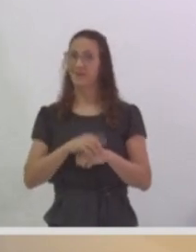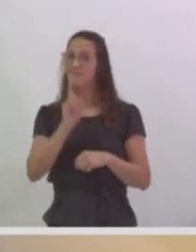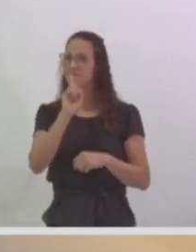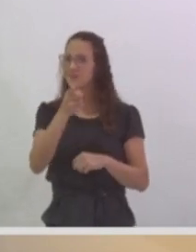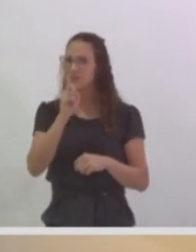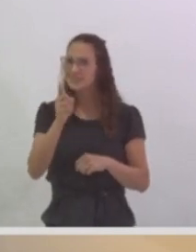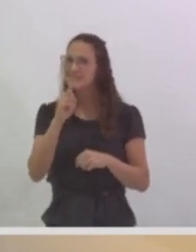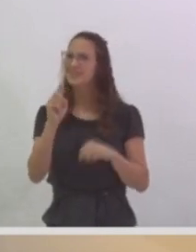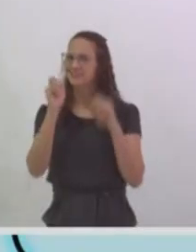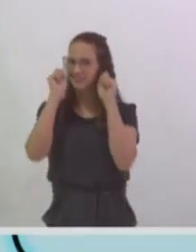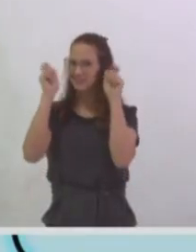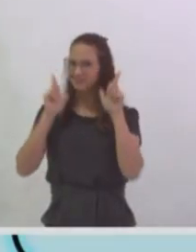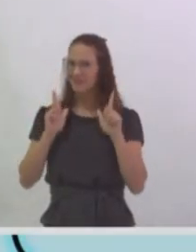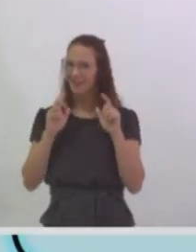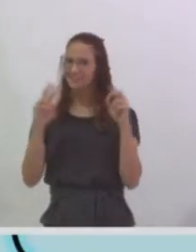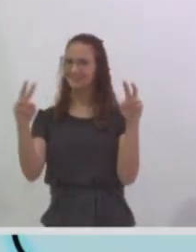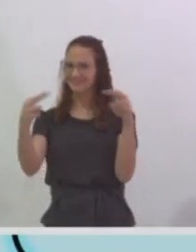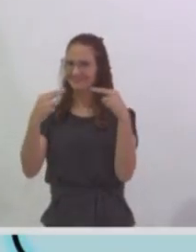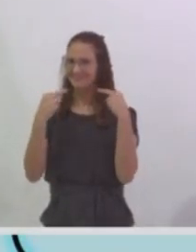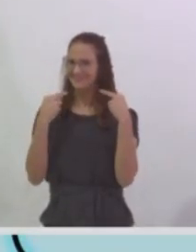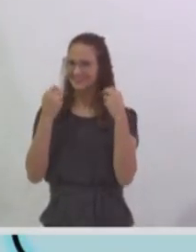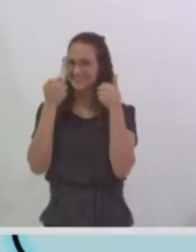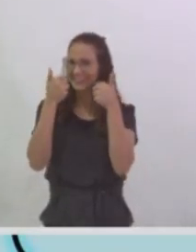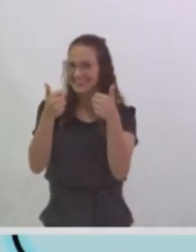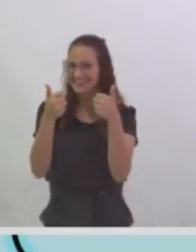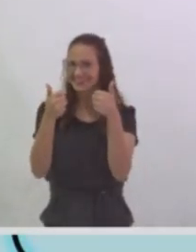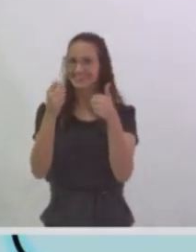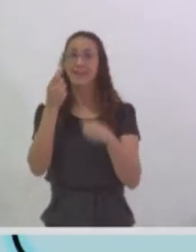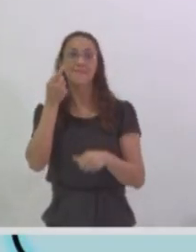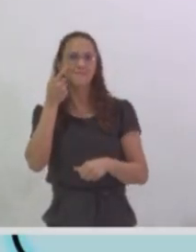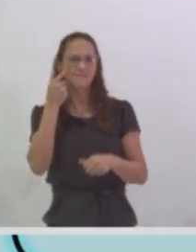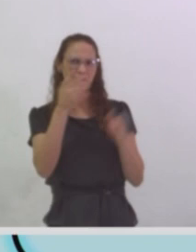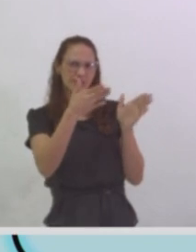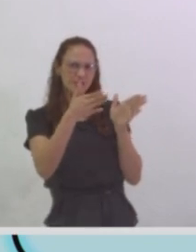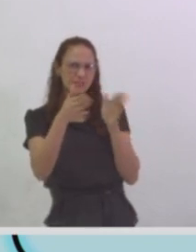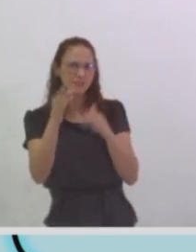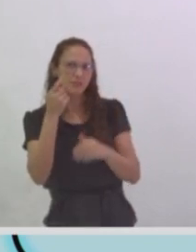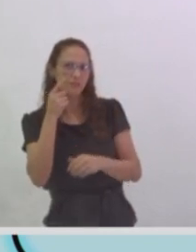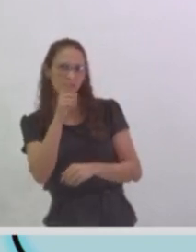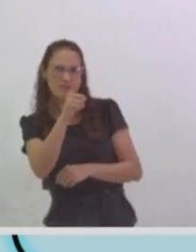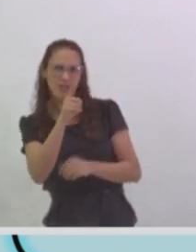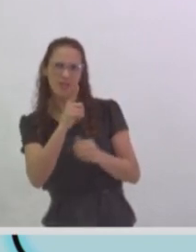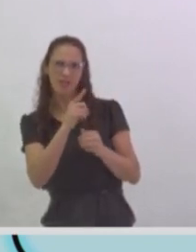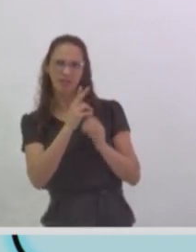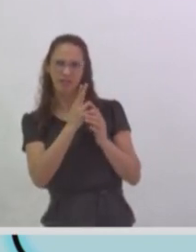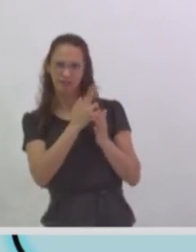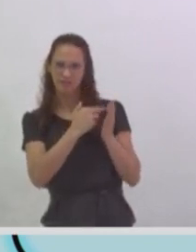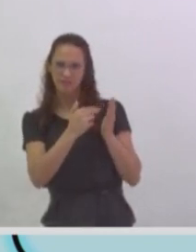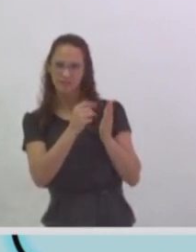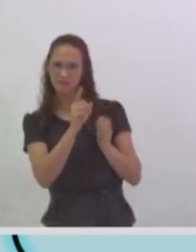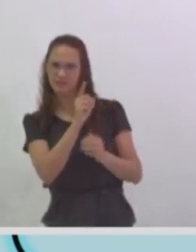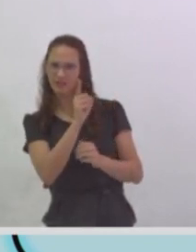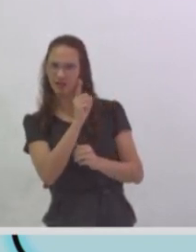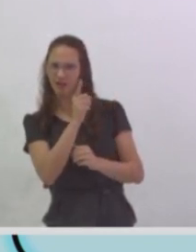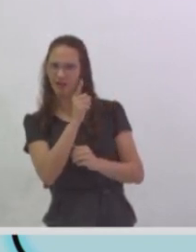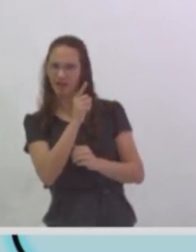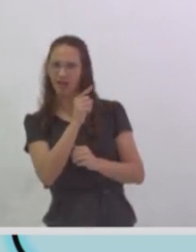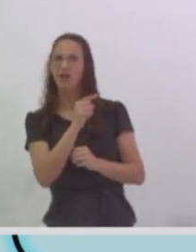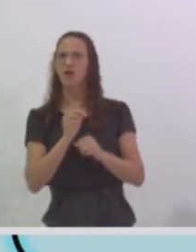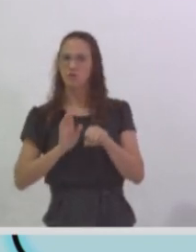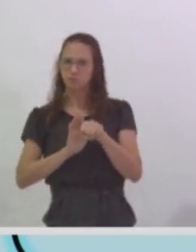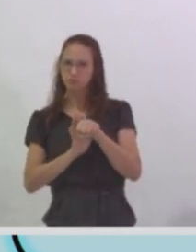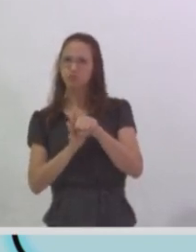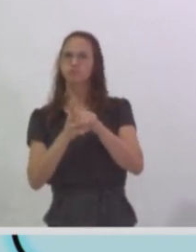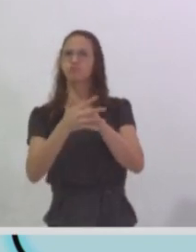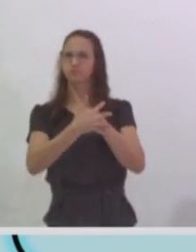certo? Olha para a tela aí de novo. Esse é o coronavírus. Bora ver se vocês estão espertos. Olha só essa